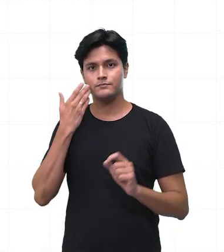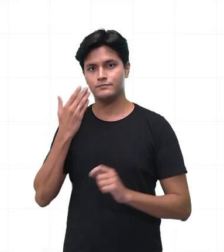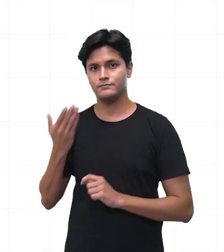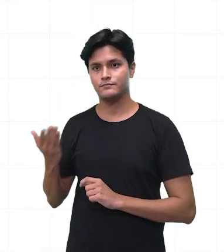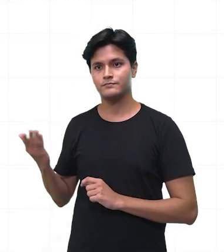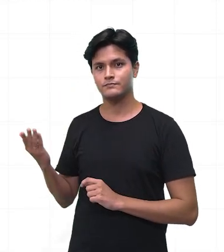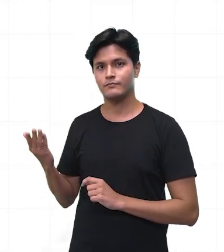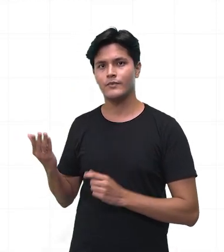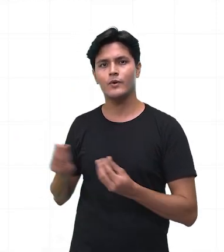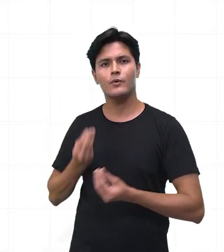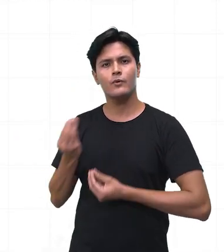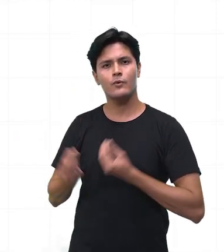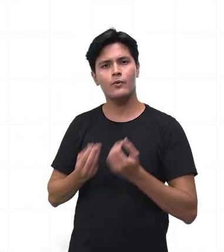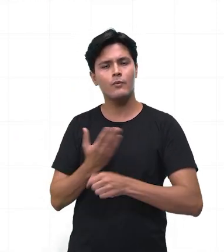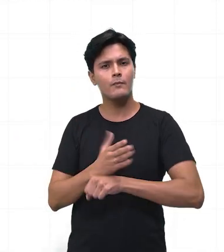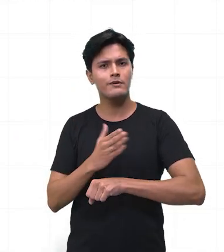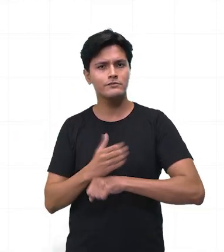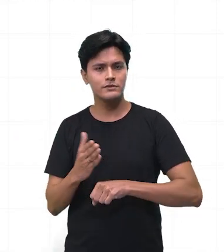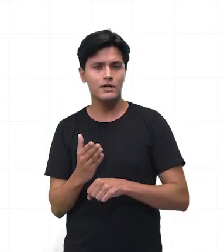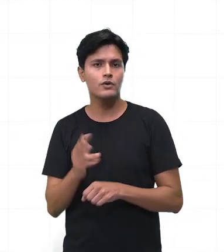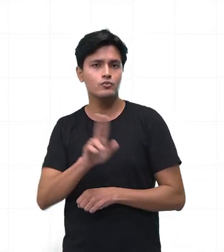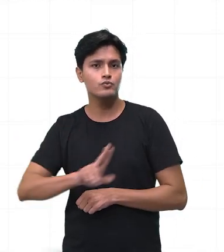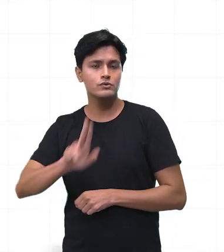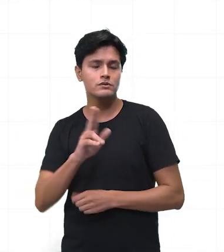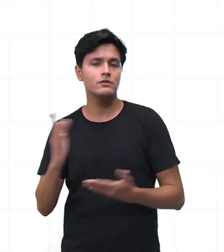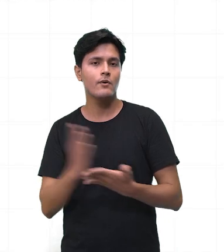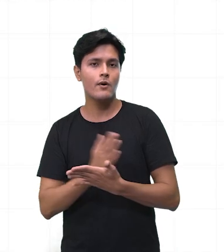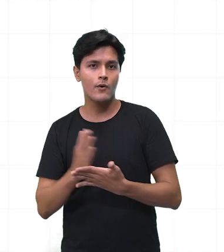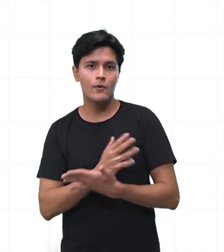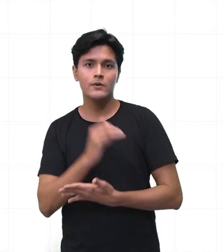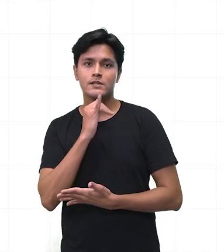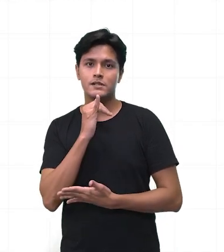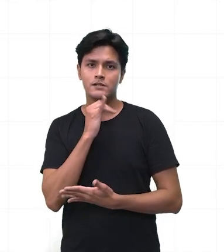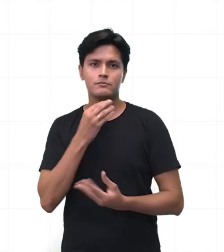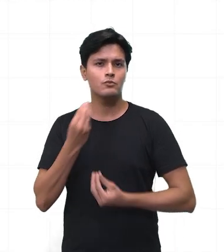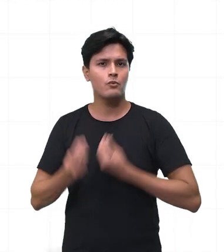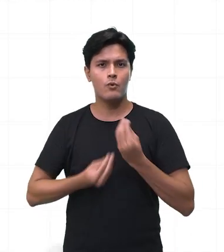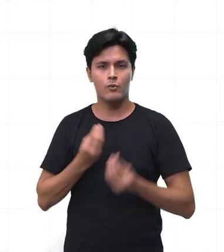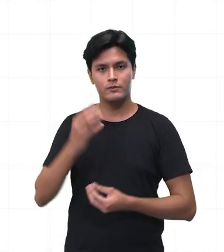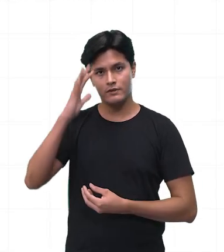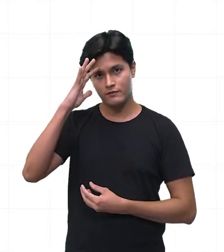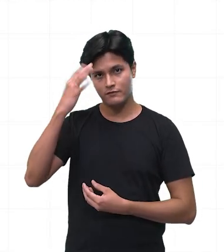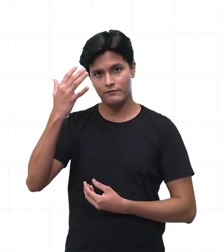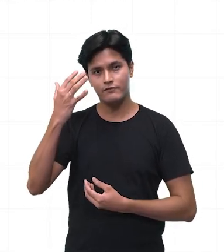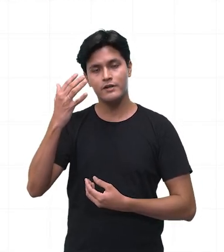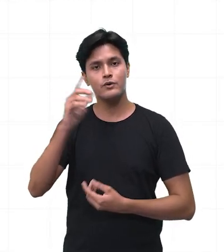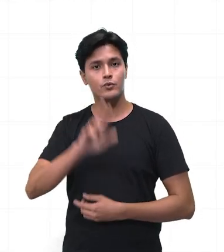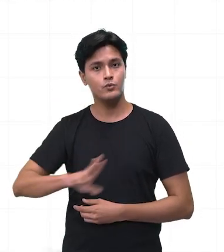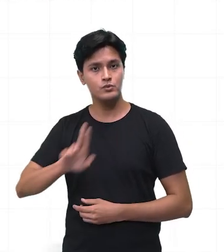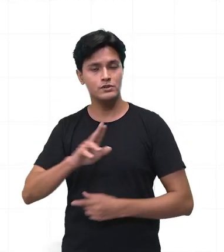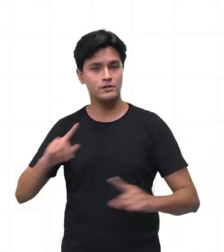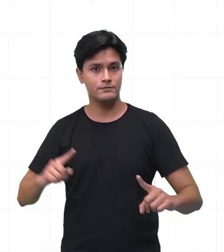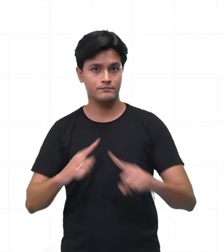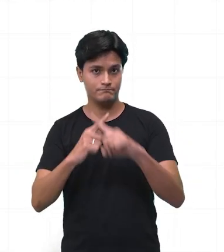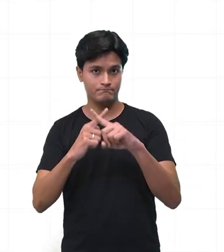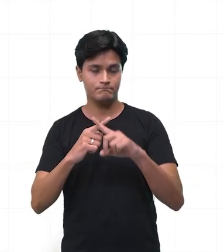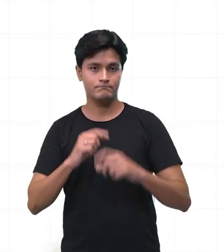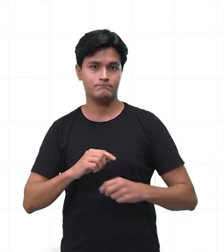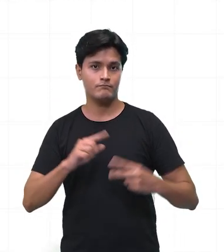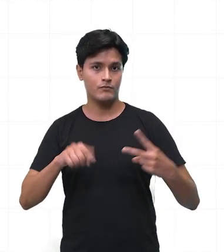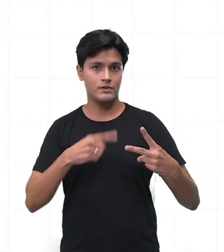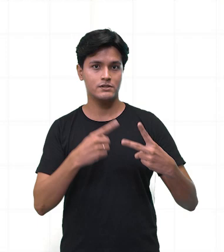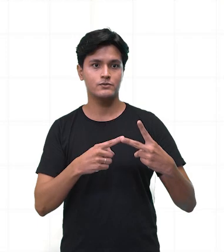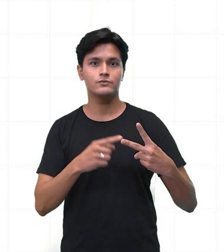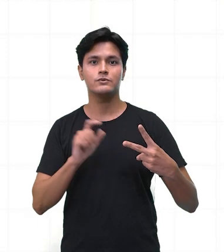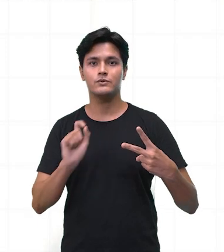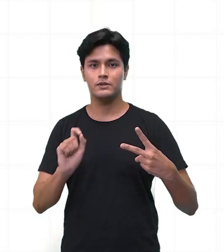com vocês alguns exemplos e como que você resolve dessa forma. A segunda, isso é a regra de 3, tá? Nós